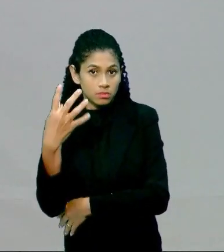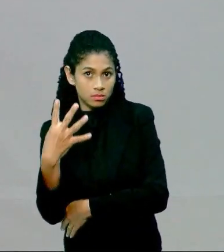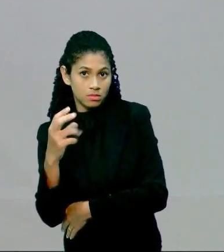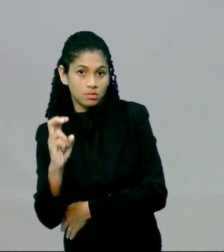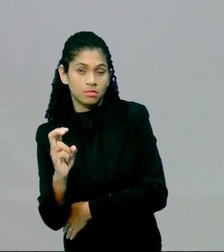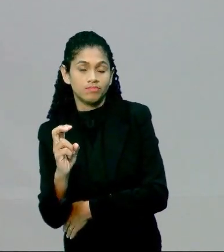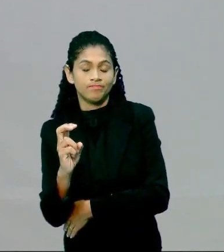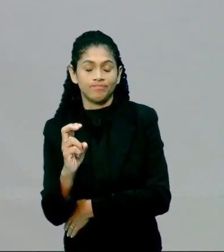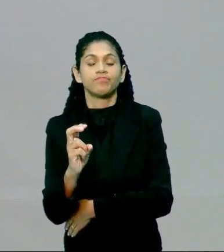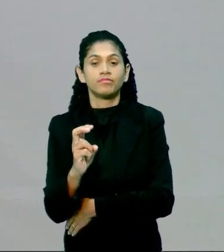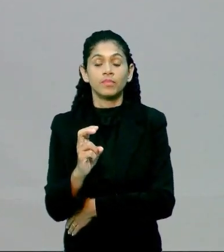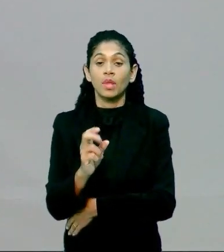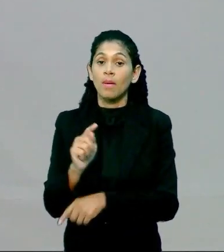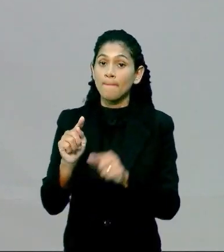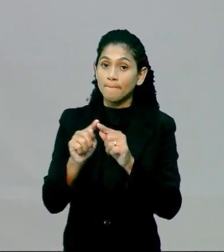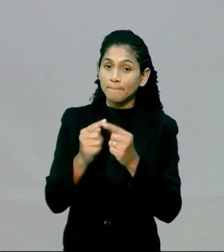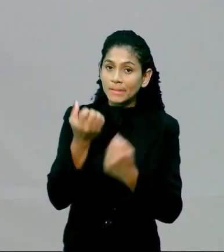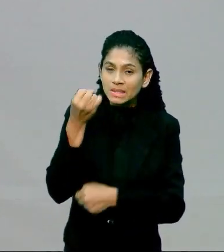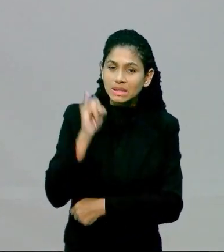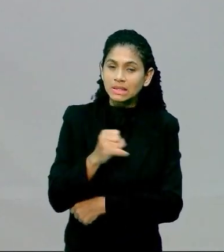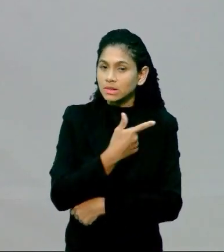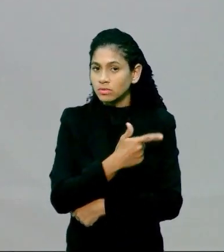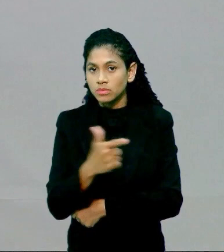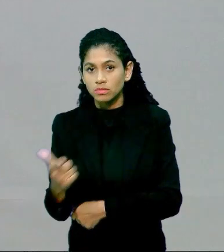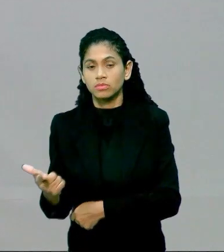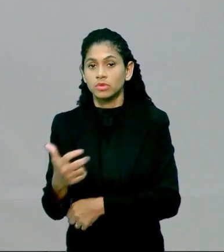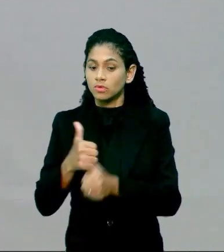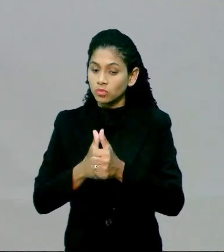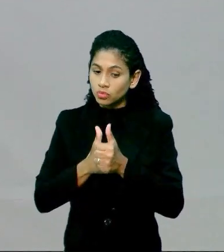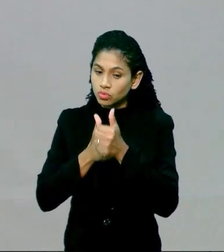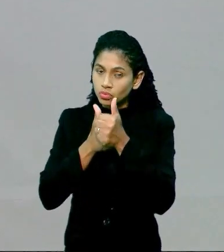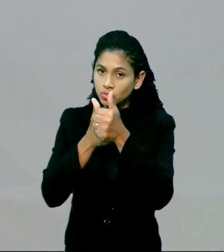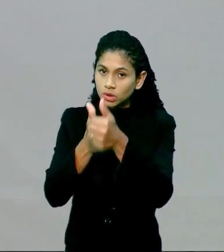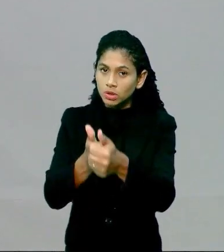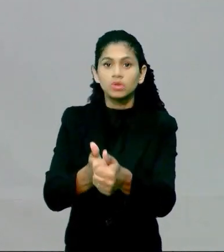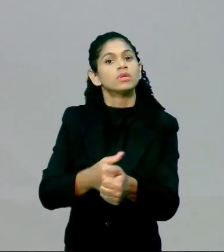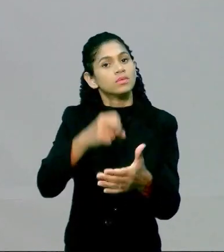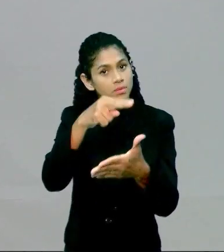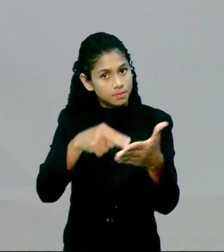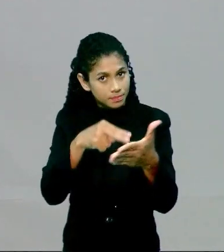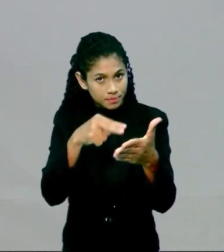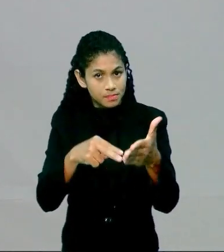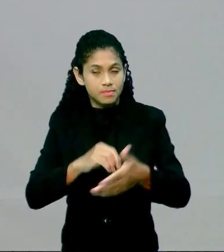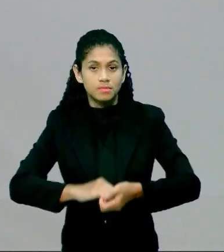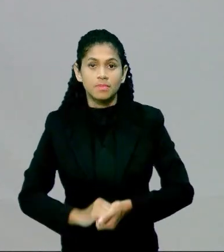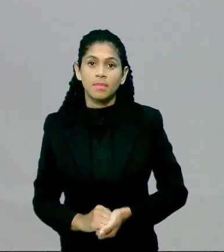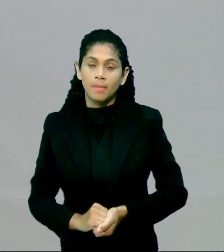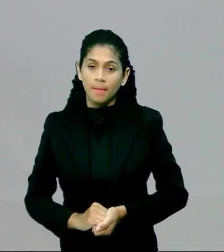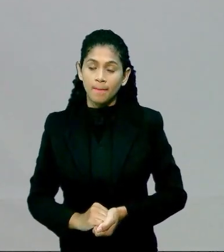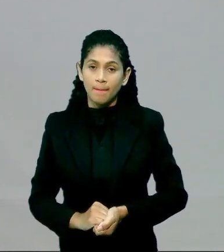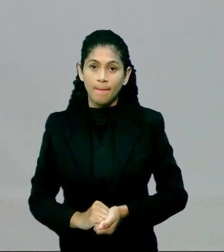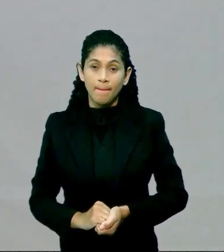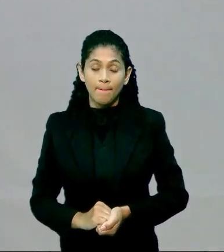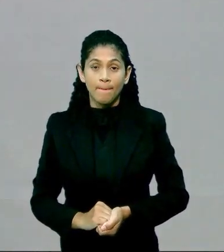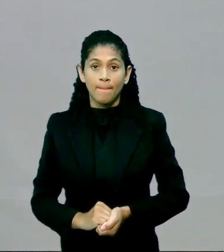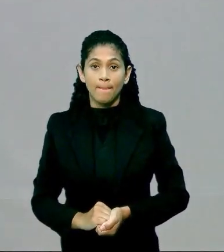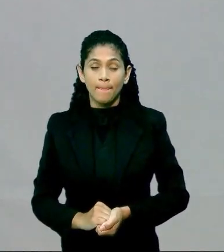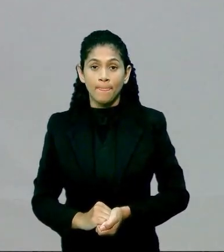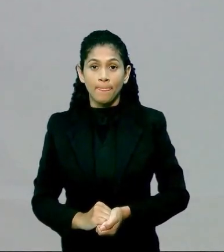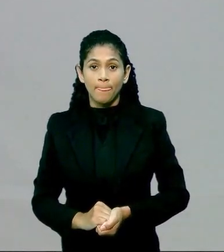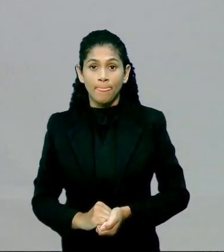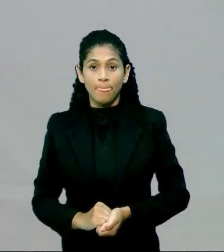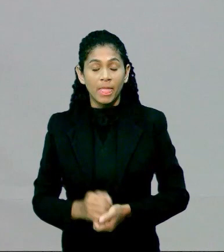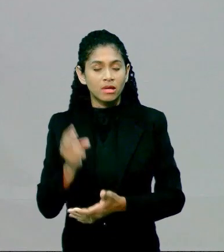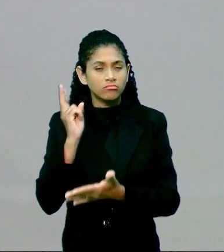Mas se você não tem, fica tranquilo, continua aqui e vamos fazer a leitura da questão juntos, tá? Tá, pessoal.